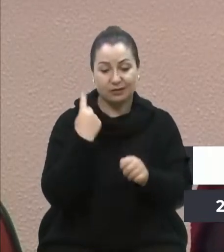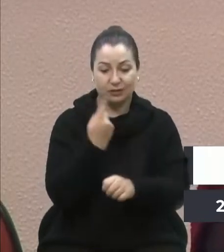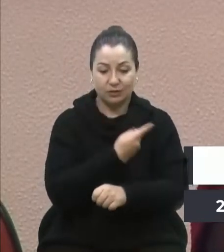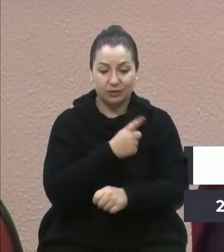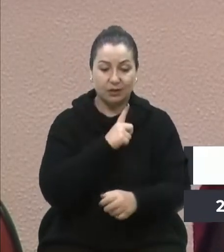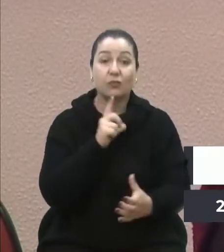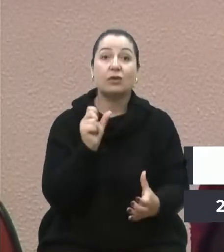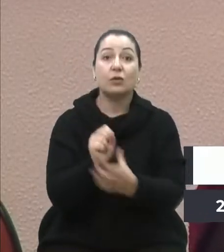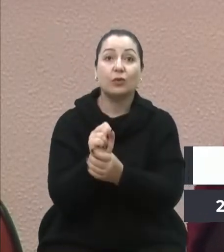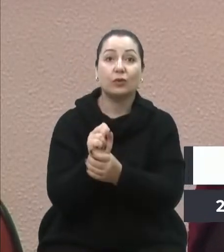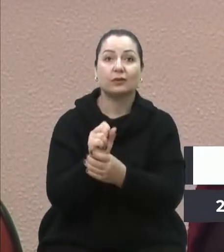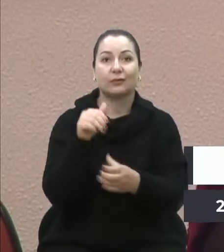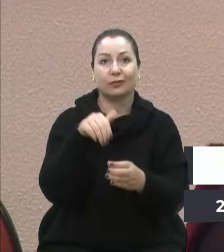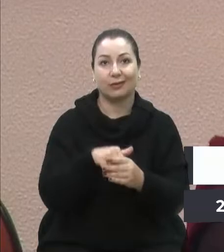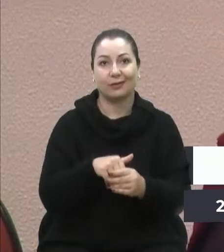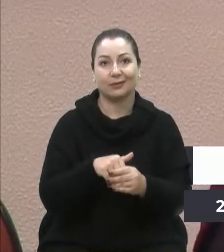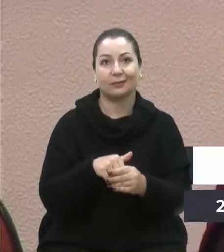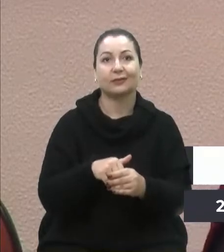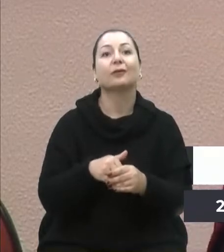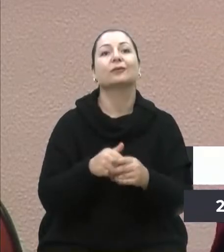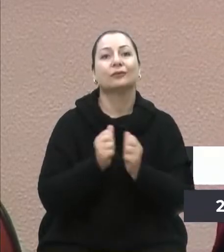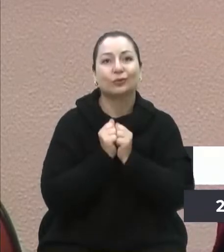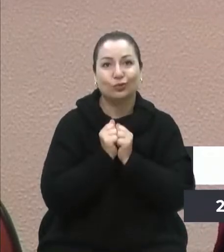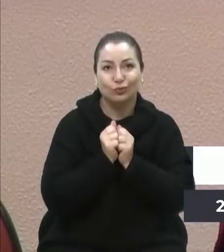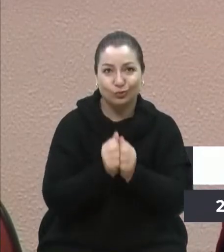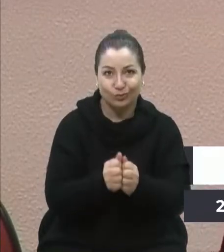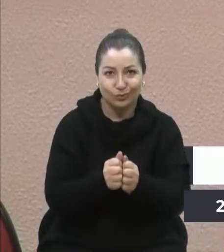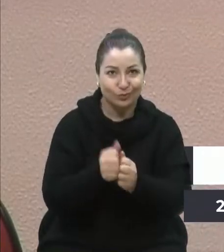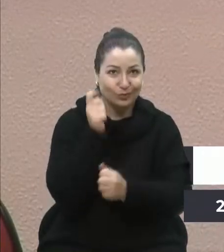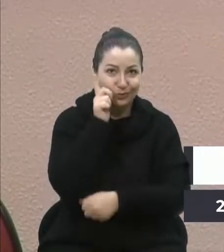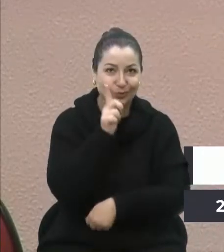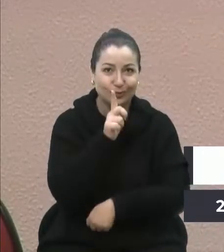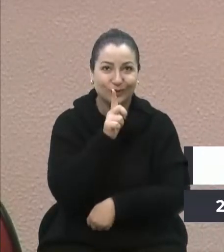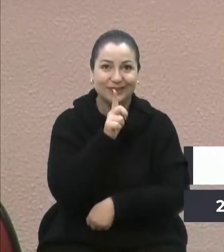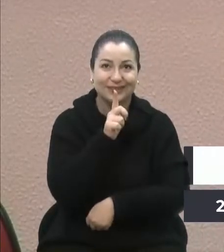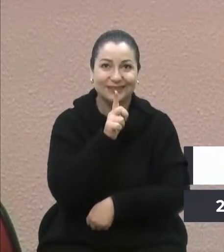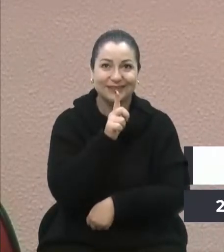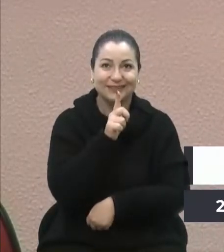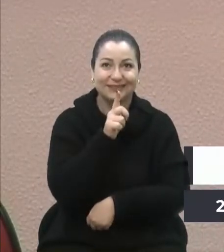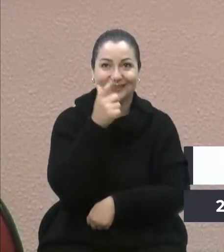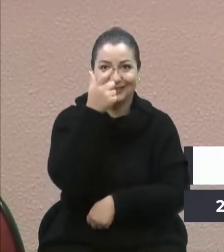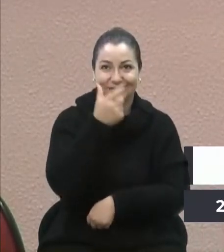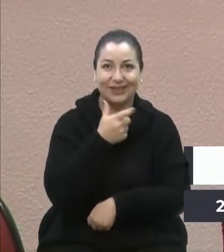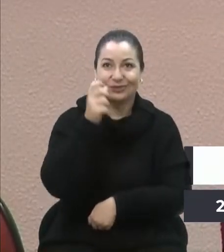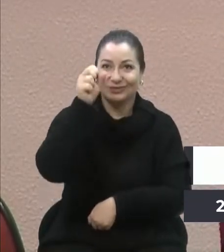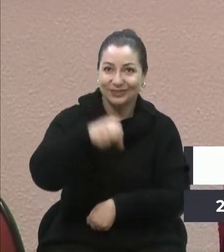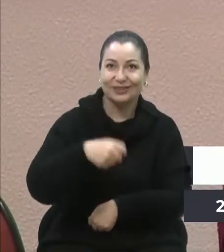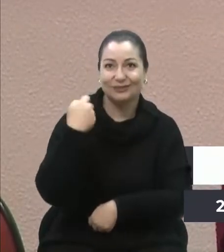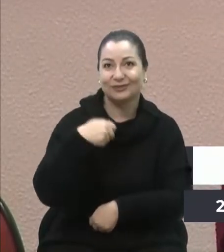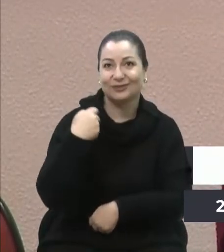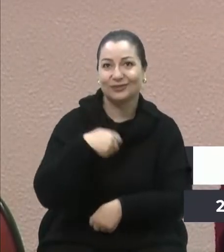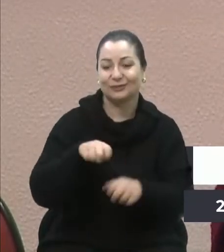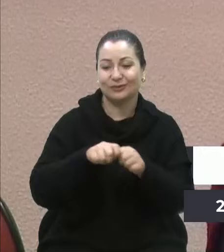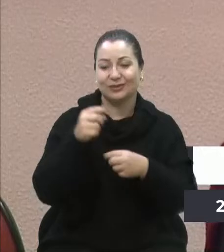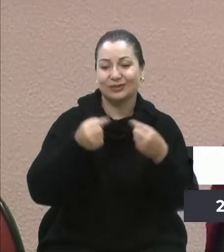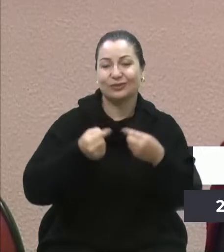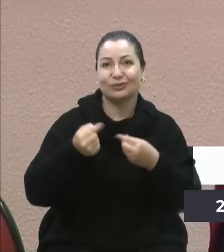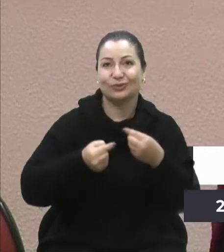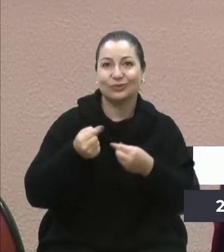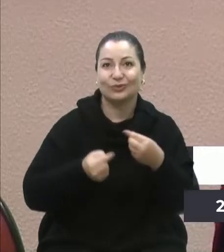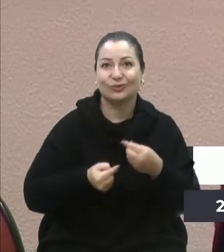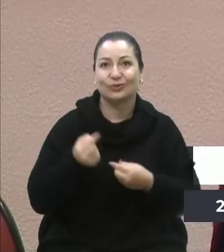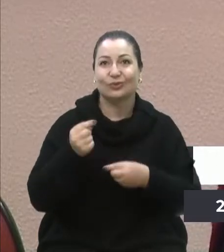mais segurança no voto. Então, vou acompanhar o colega Lucas Carenato e acho que sim, a gente precisa fazer discussões